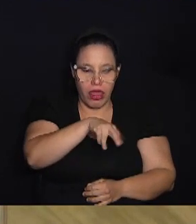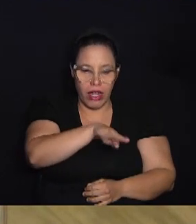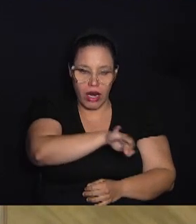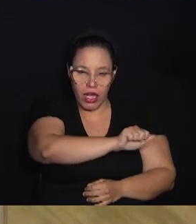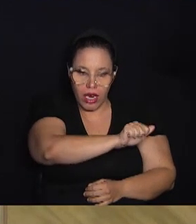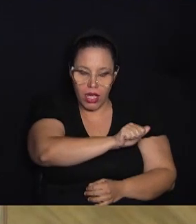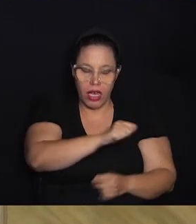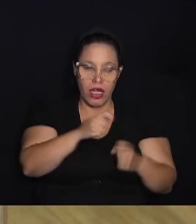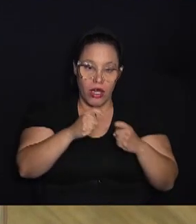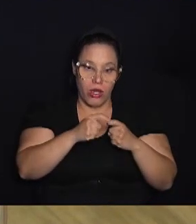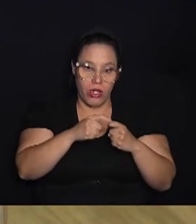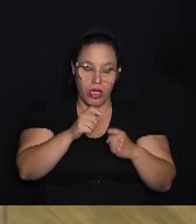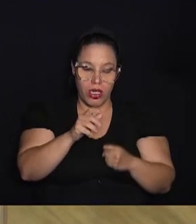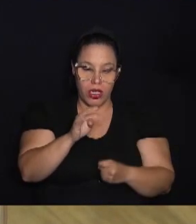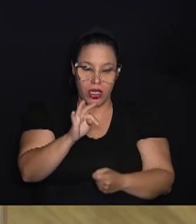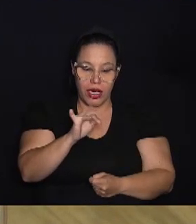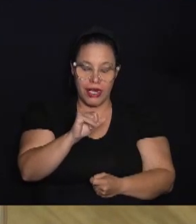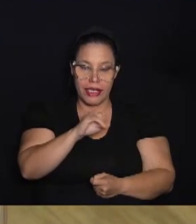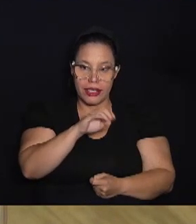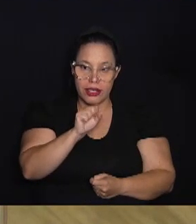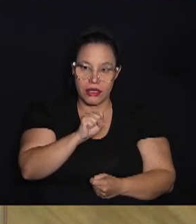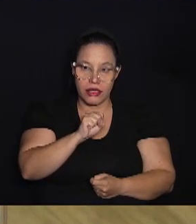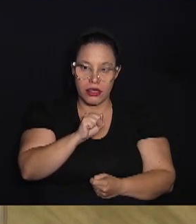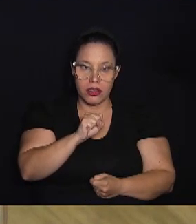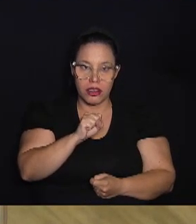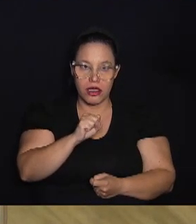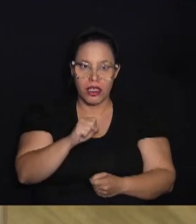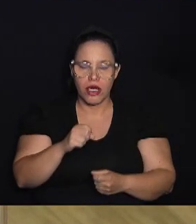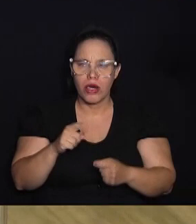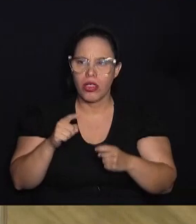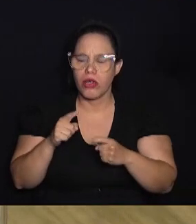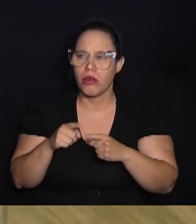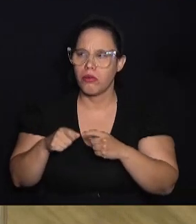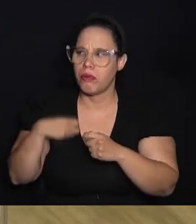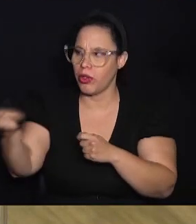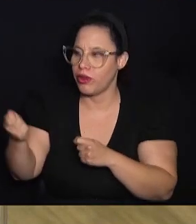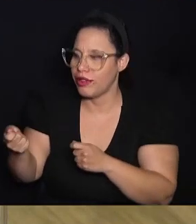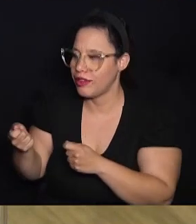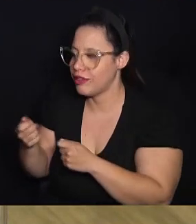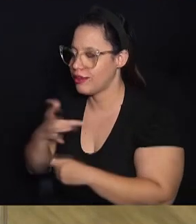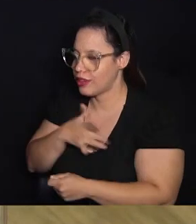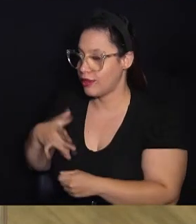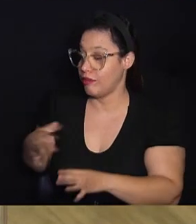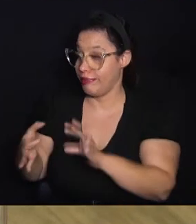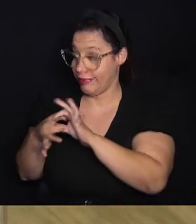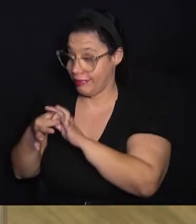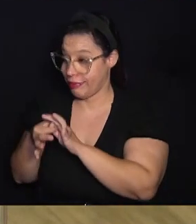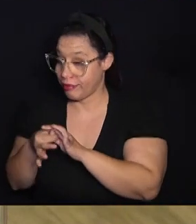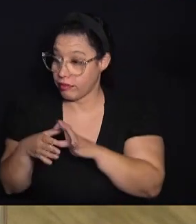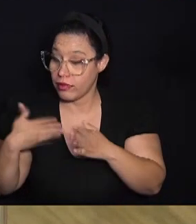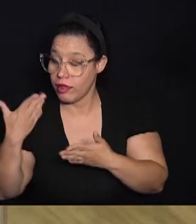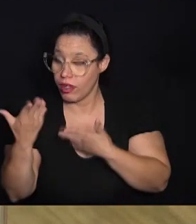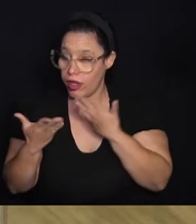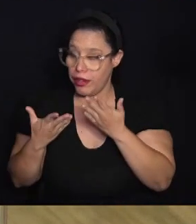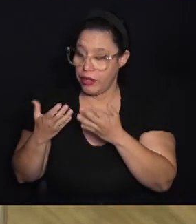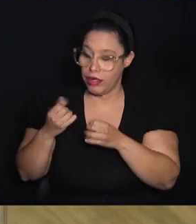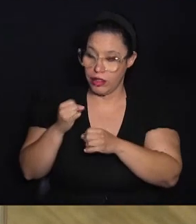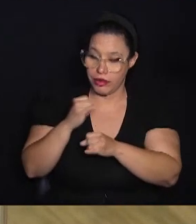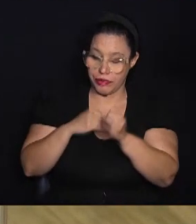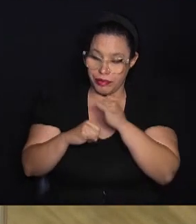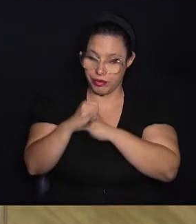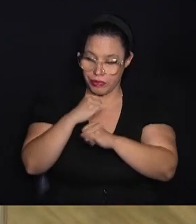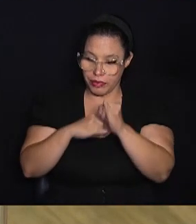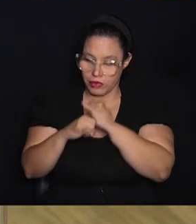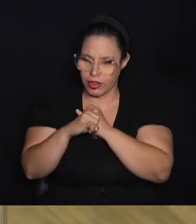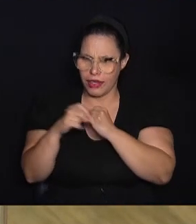thí agora eu vou jogar pra Dra thí porque nós estávamos falando quando a gente fala de saúde integrativa daí internet é coisa de louco né